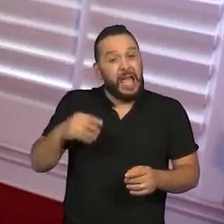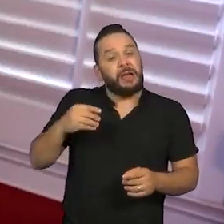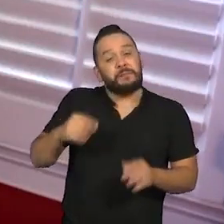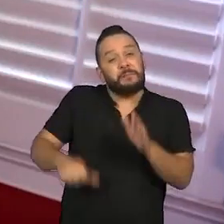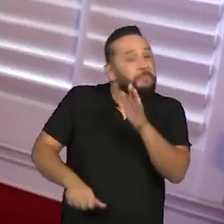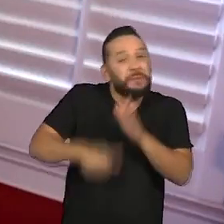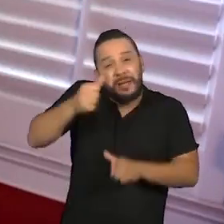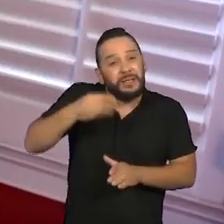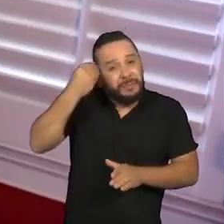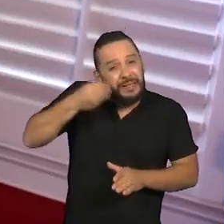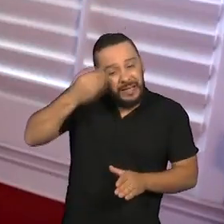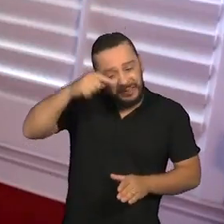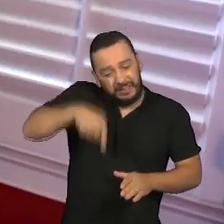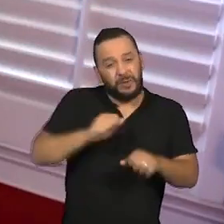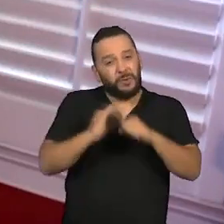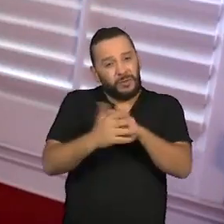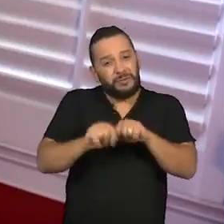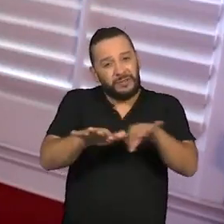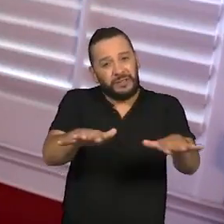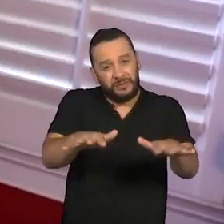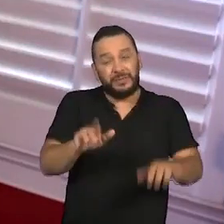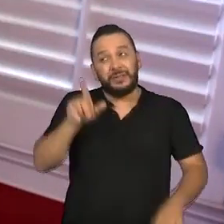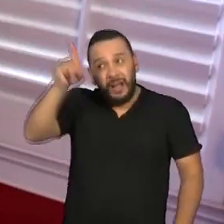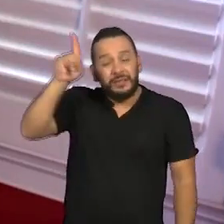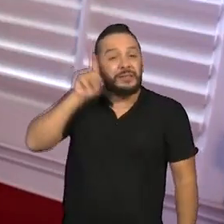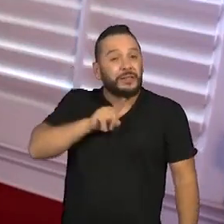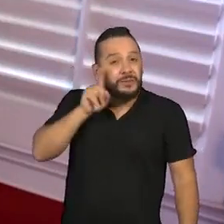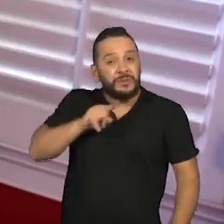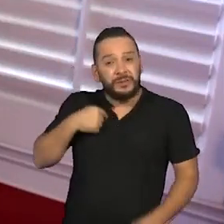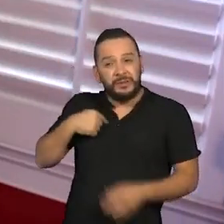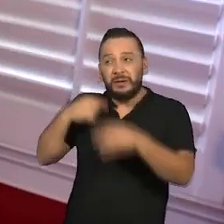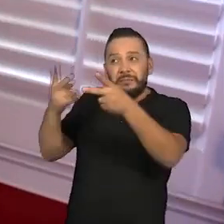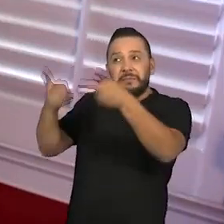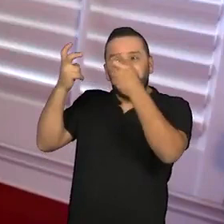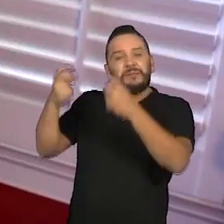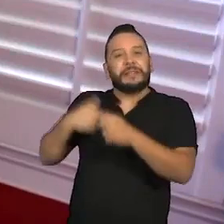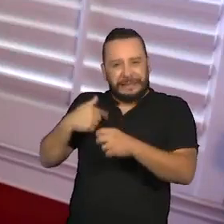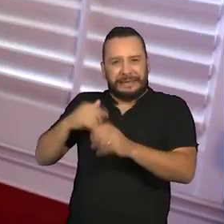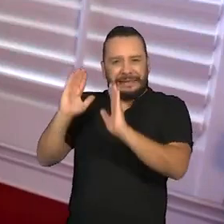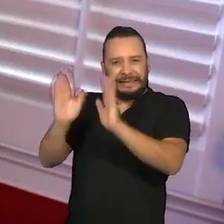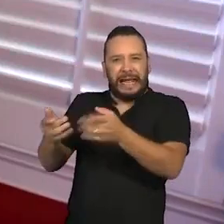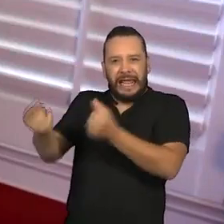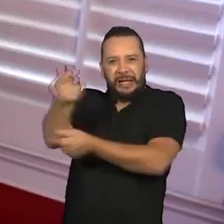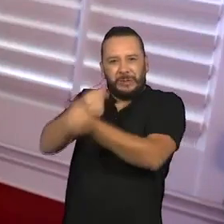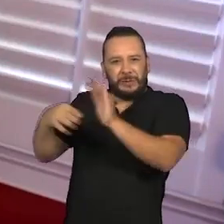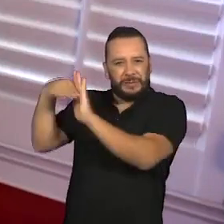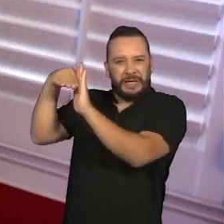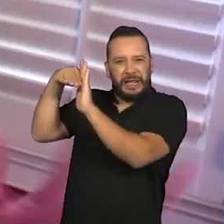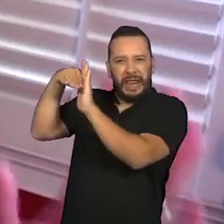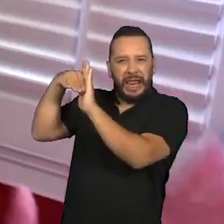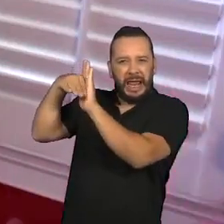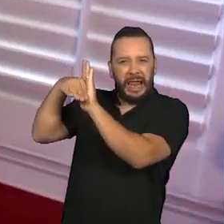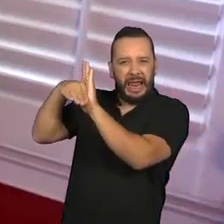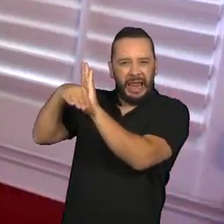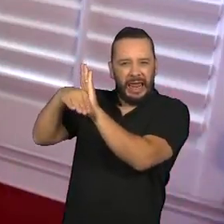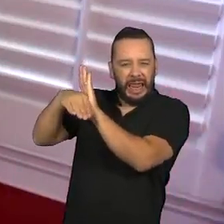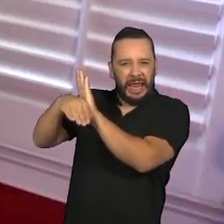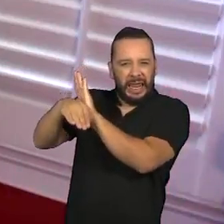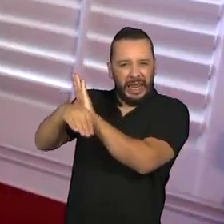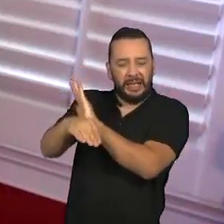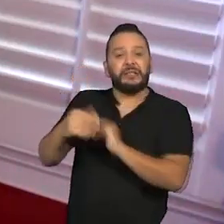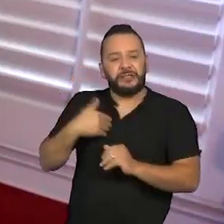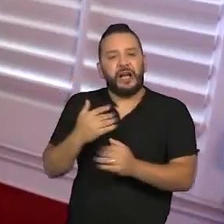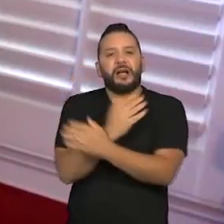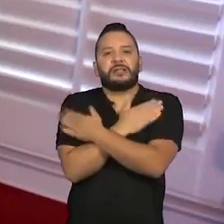por ver. E nos Estados Unidos a gente já está vendo, na realidade, pelos números aí de novos pedidos de seguro-desemprego, que estão em mais de